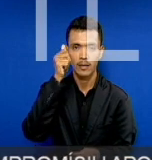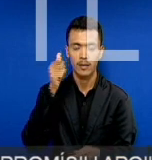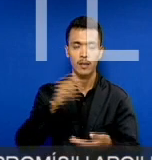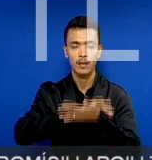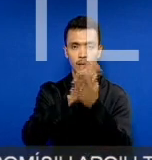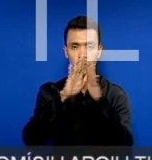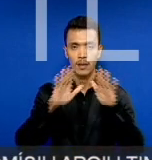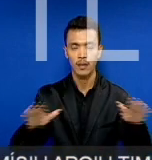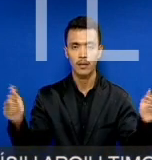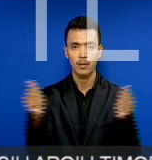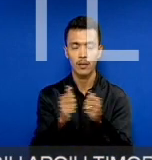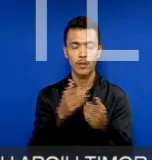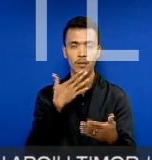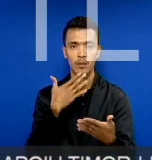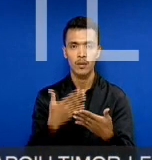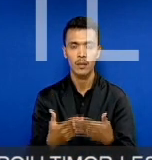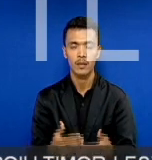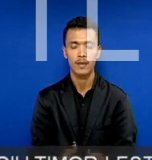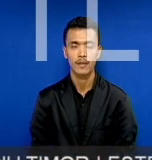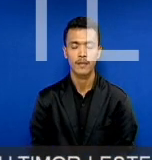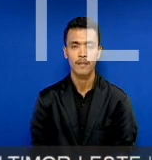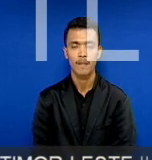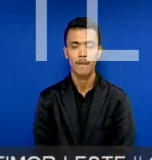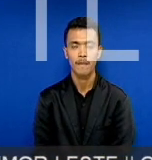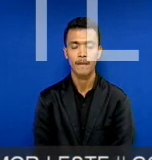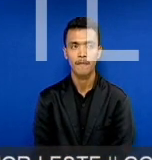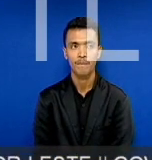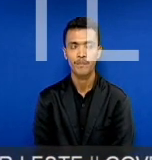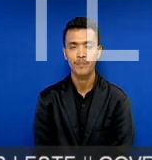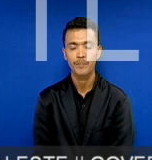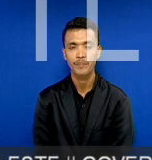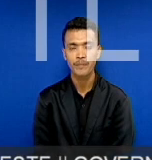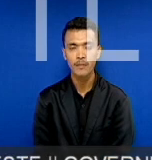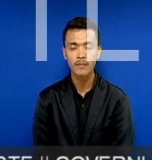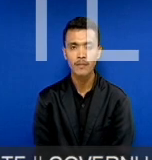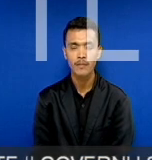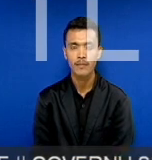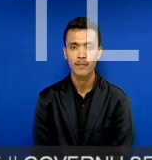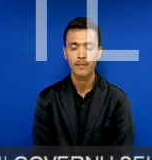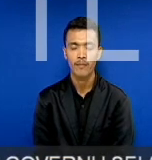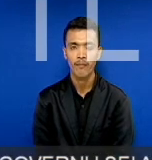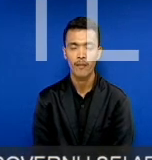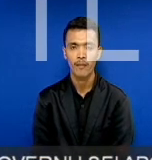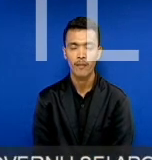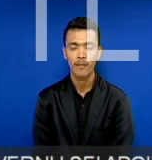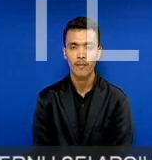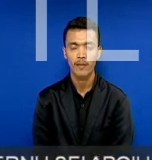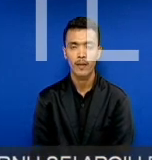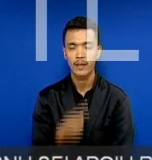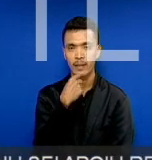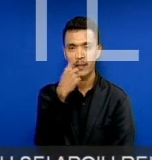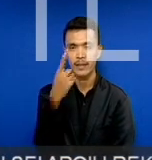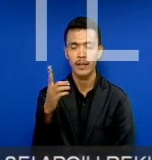no prosperidade ba futuro ba imo to promote peace and prosperity. Kathleen Wilson